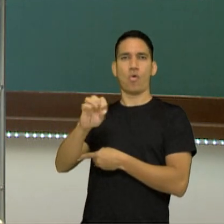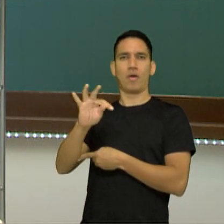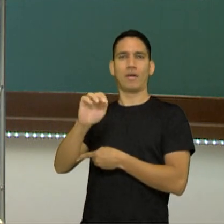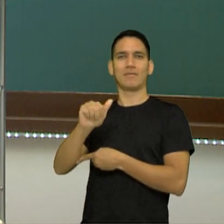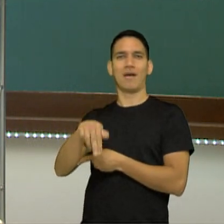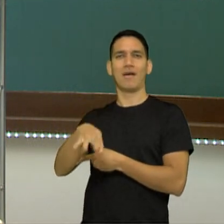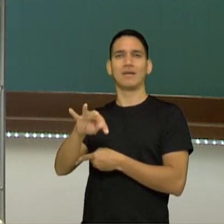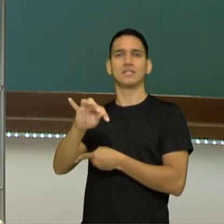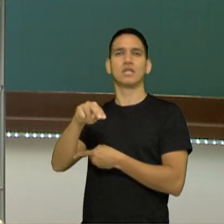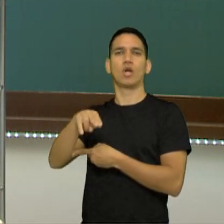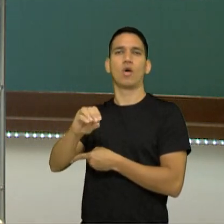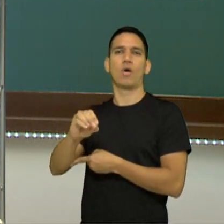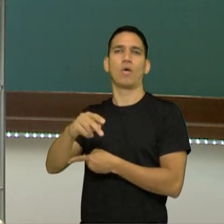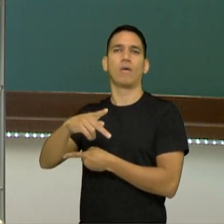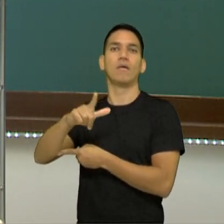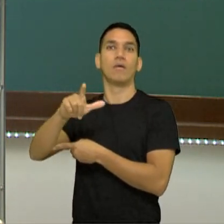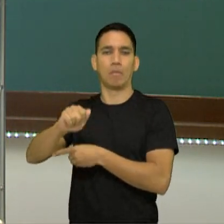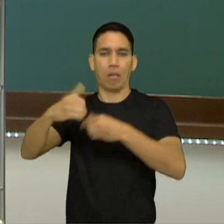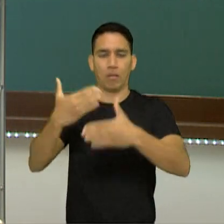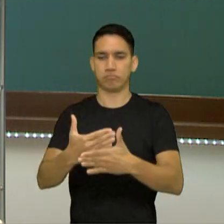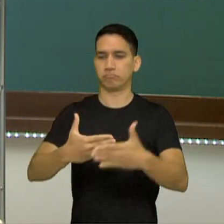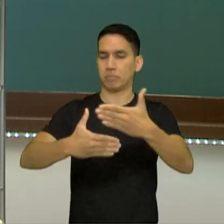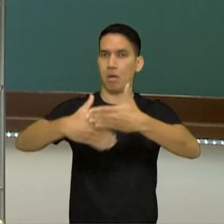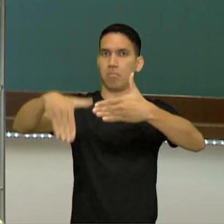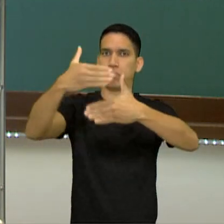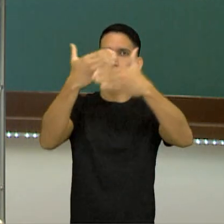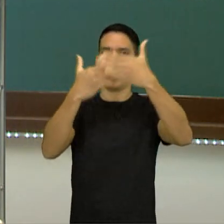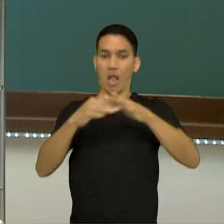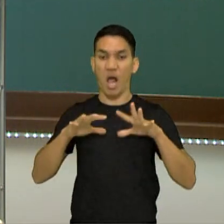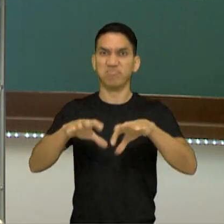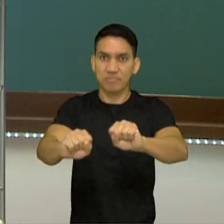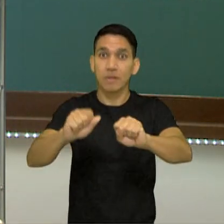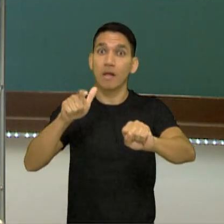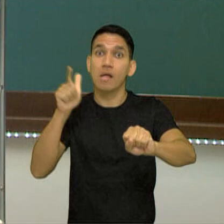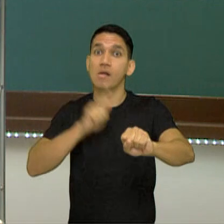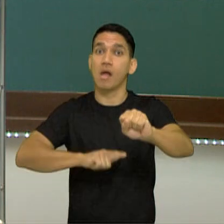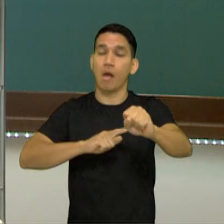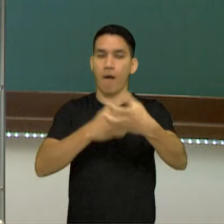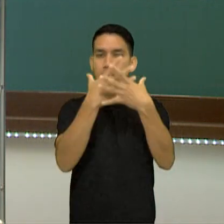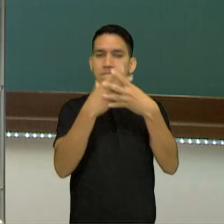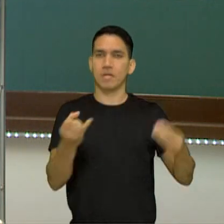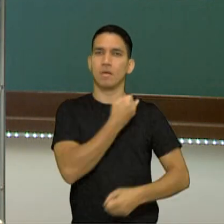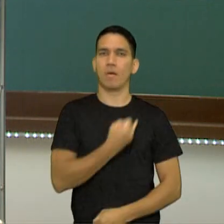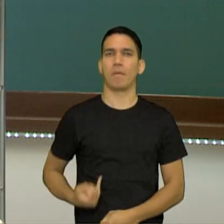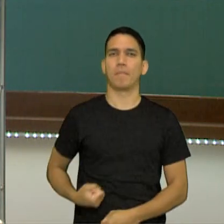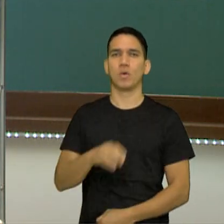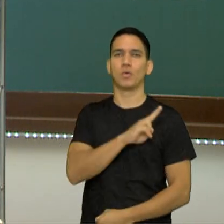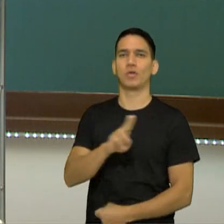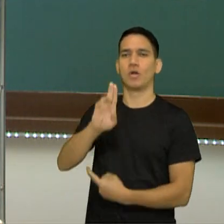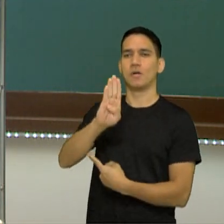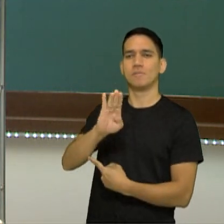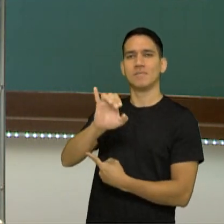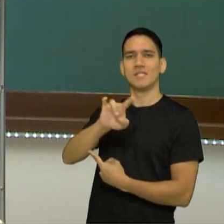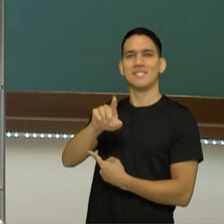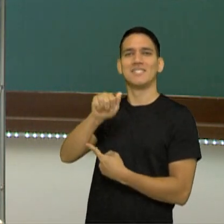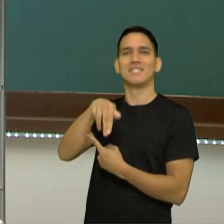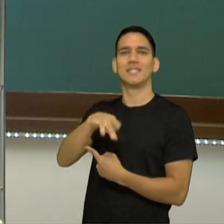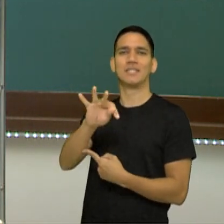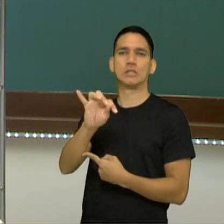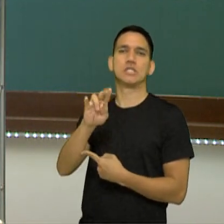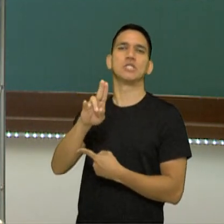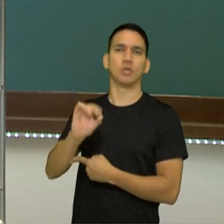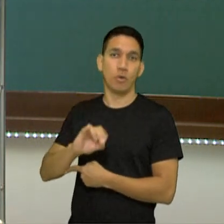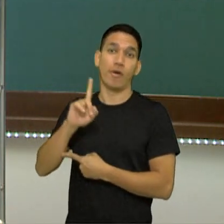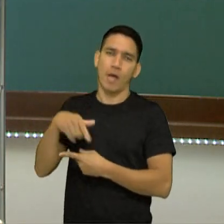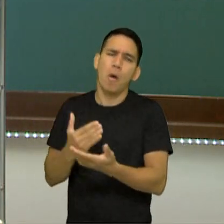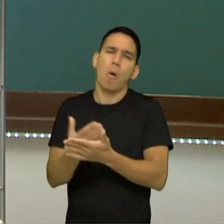essa tomada vai botar fim no Império chamado Bizantino, tá? E a gente vai ter, então, a Idade